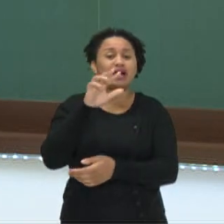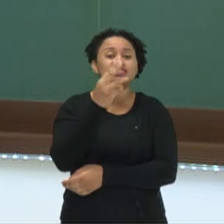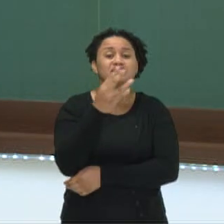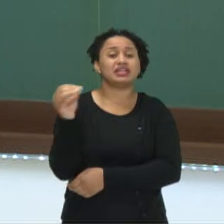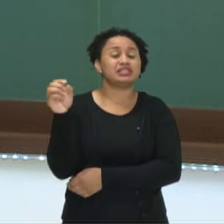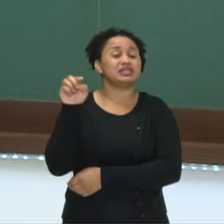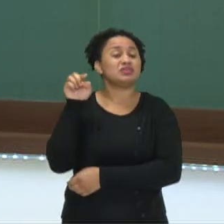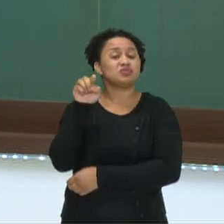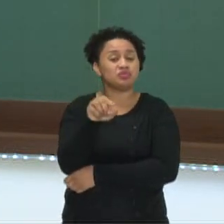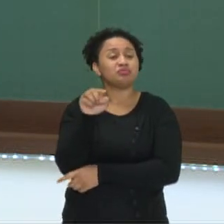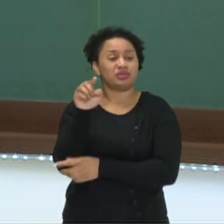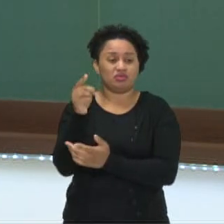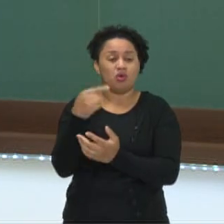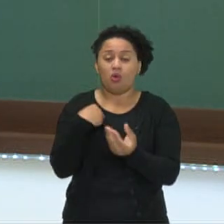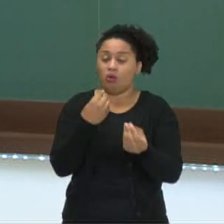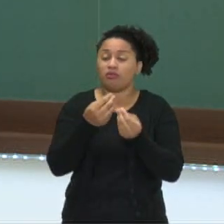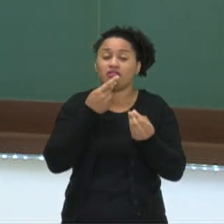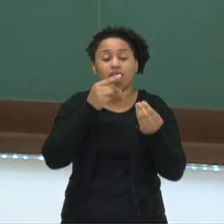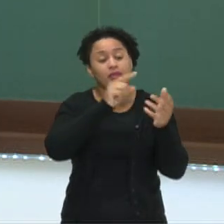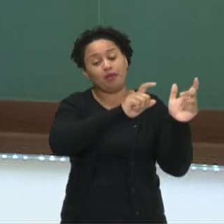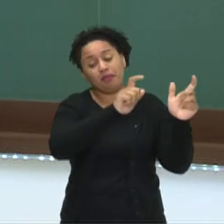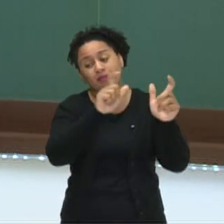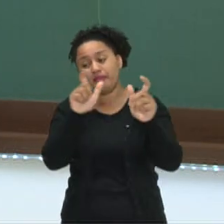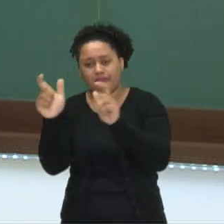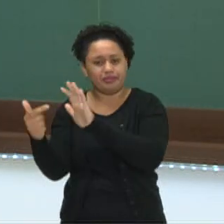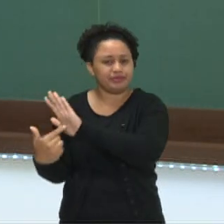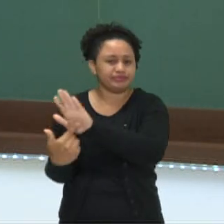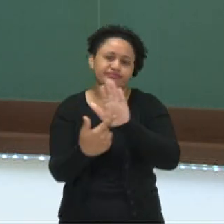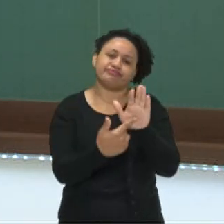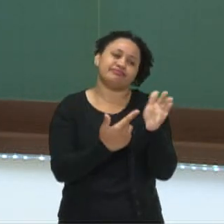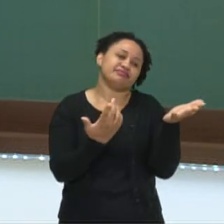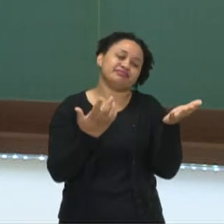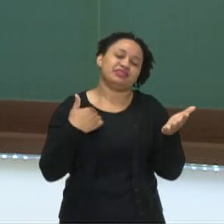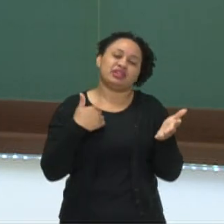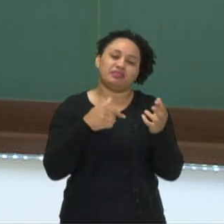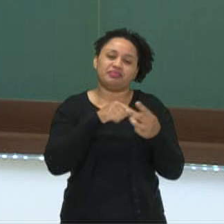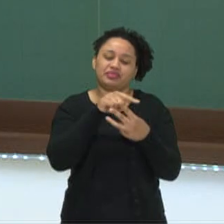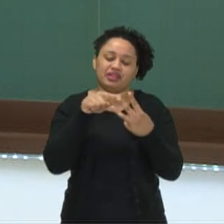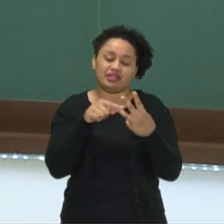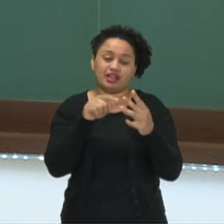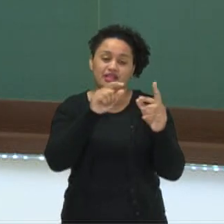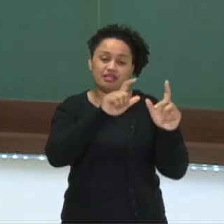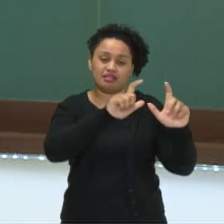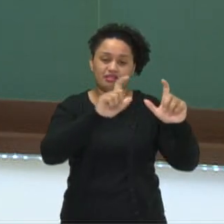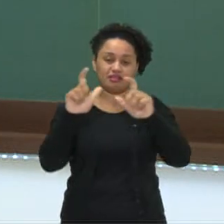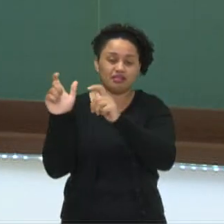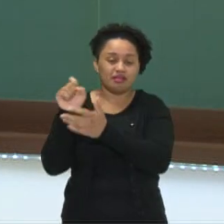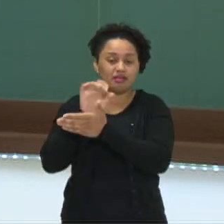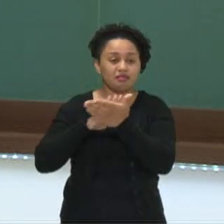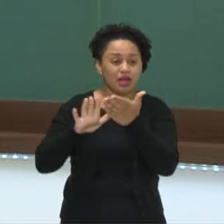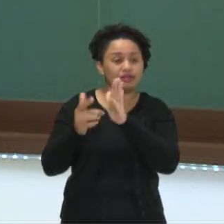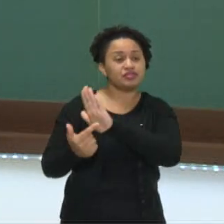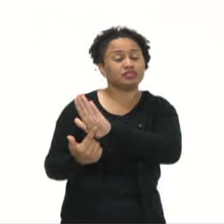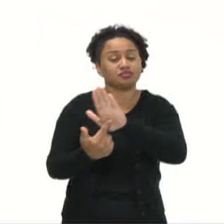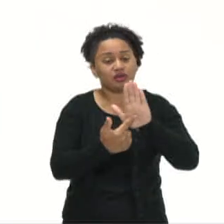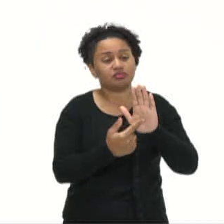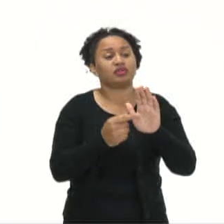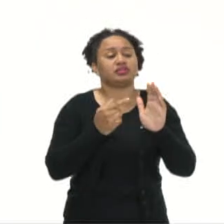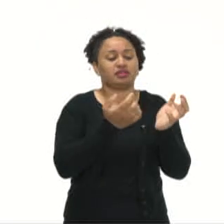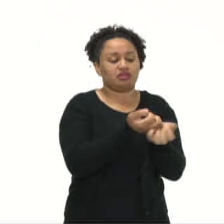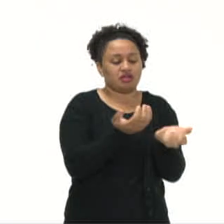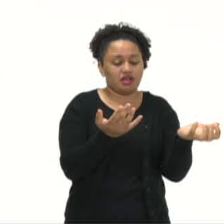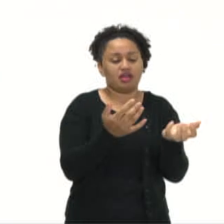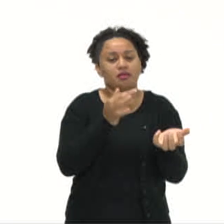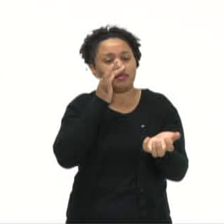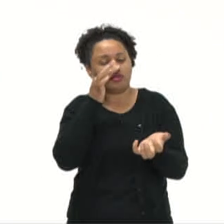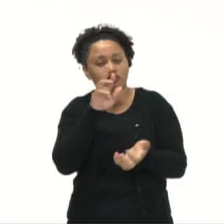mil espécies, né? Como que a gente vai colocá-las todas aqui? Então, aqui a gente tem 3 imagens, né? Que a gente ilustra mostrando a grama, a